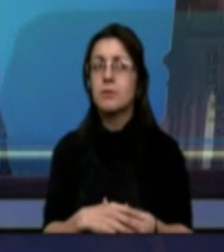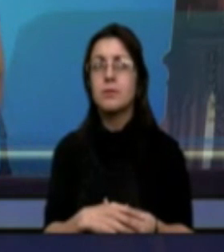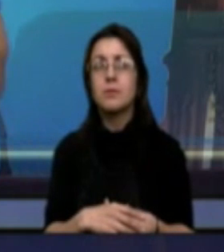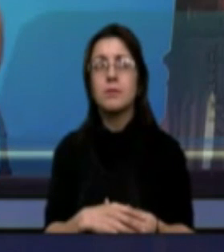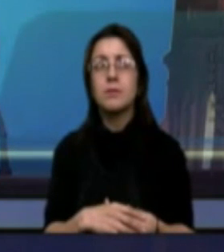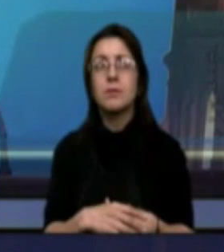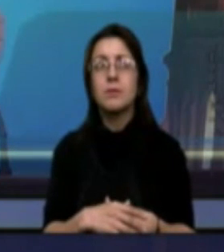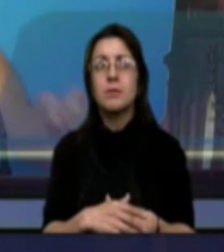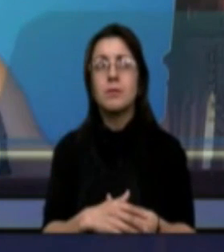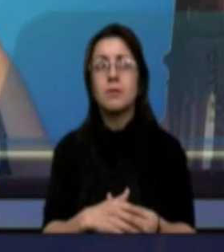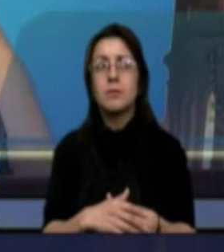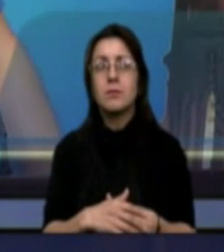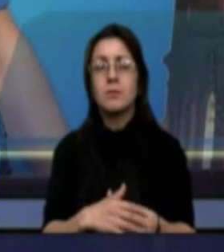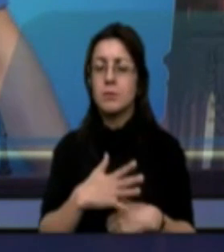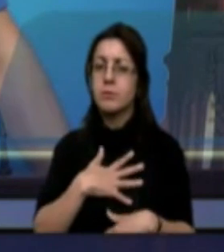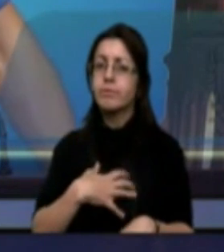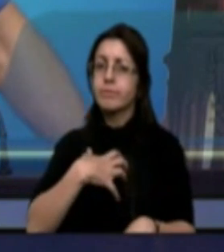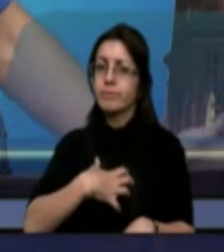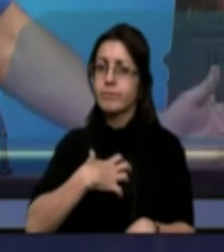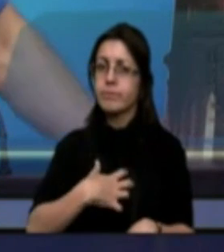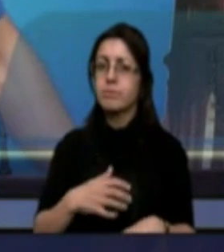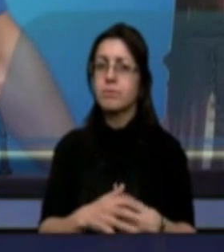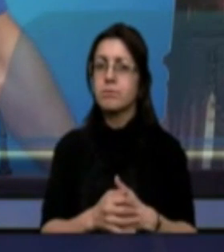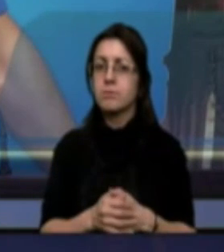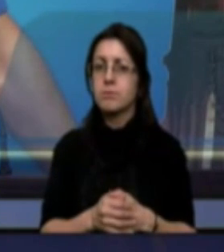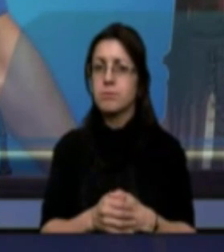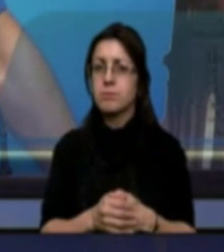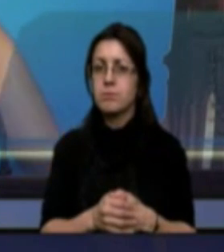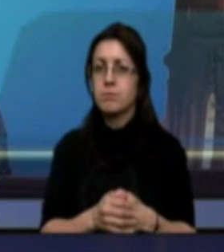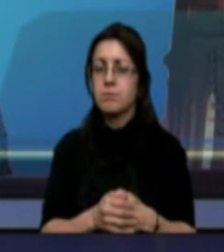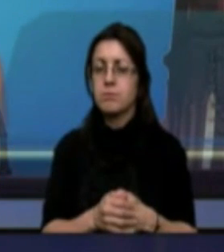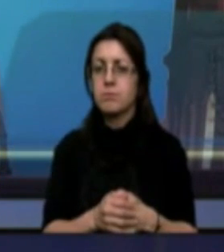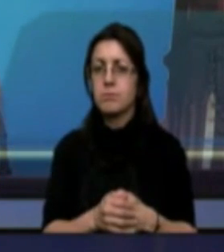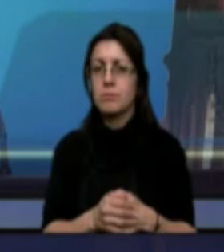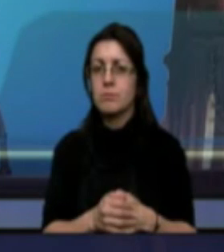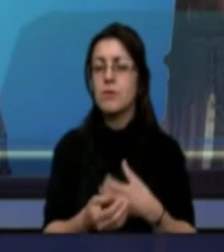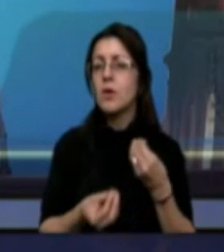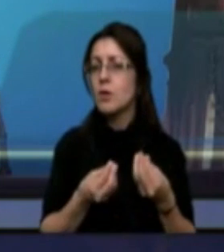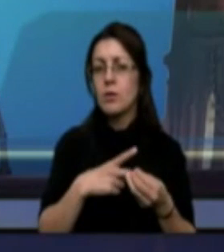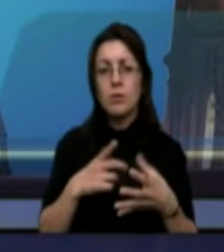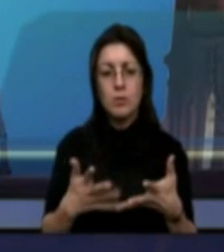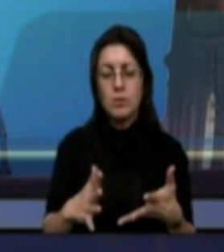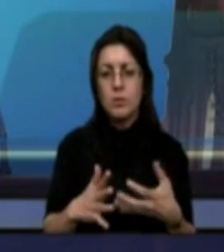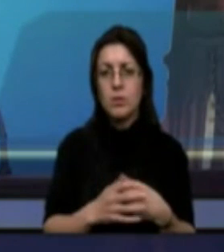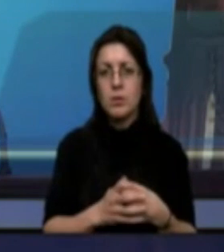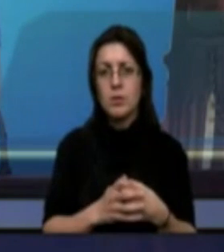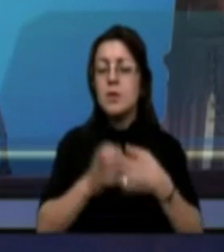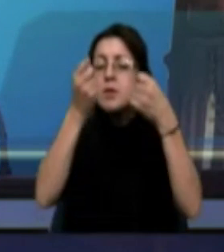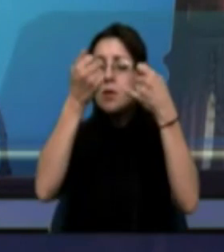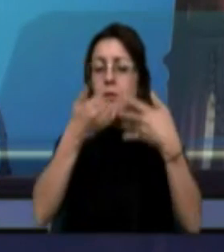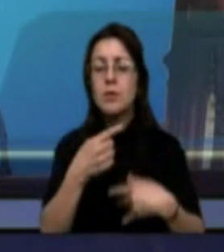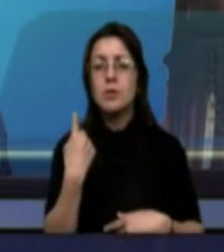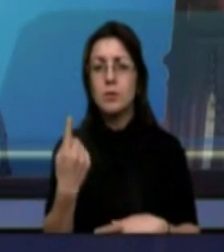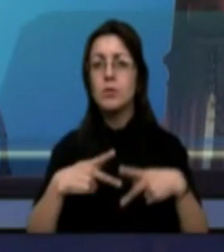O meu indignamento, Chiquinho, é por causa disso. É por causa disso. Então, quem não quer prestar dinheiro, explicações sobre o